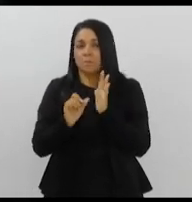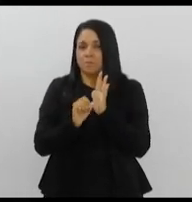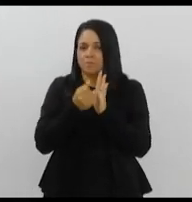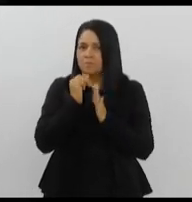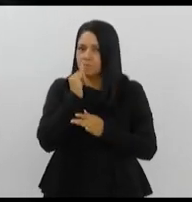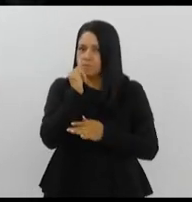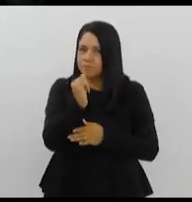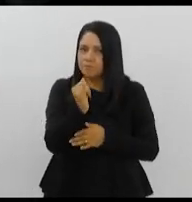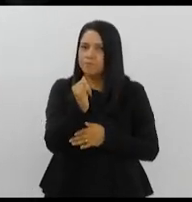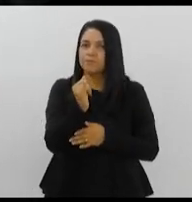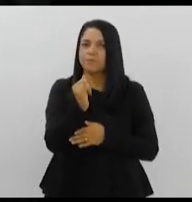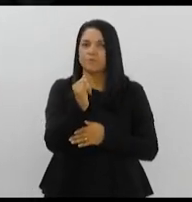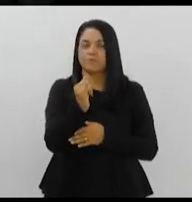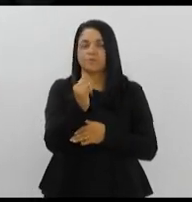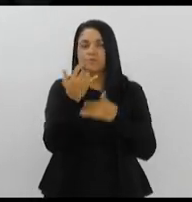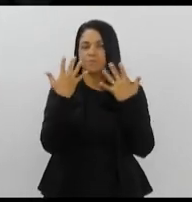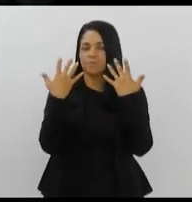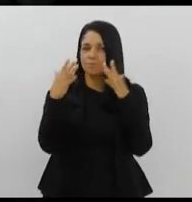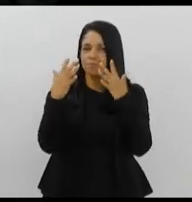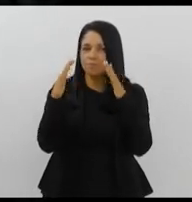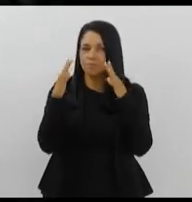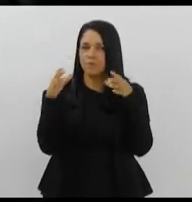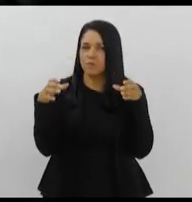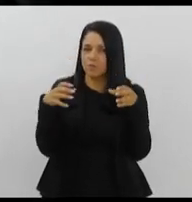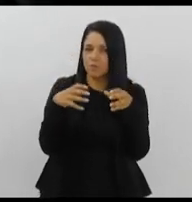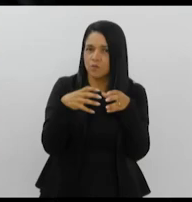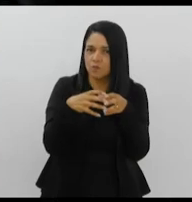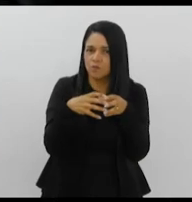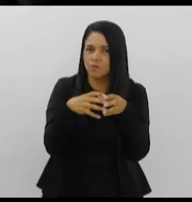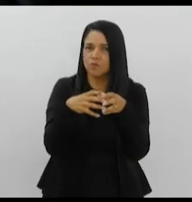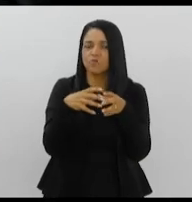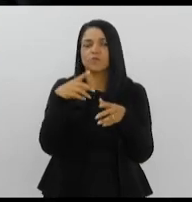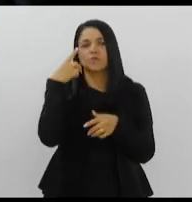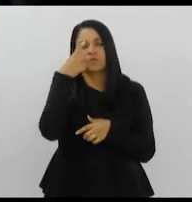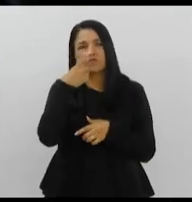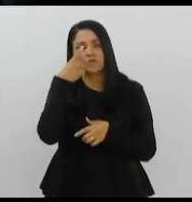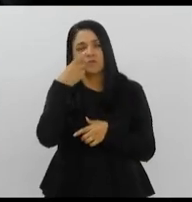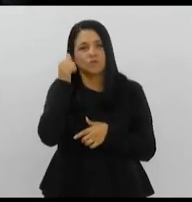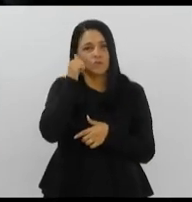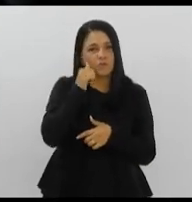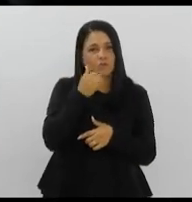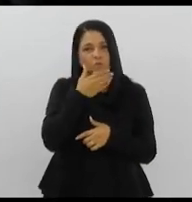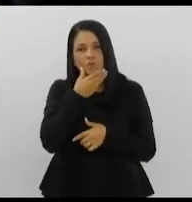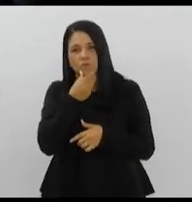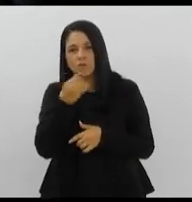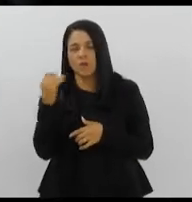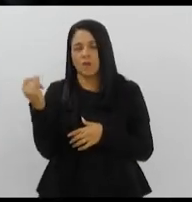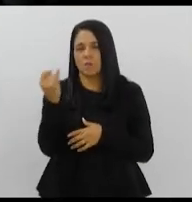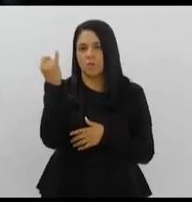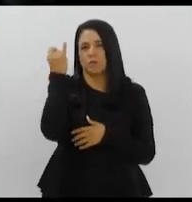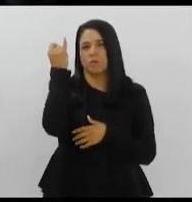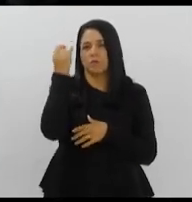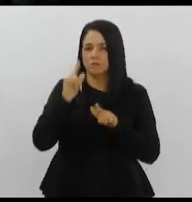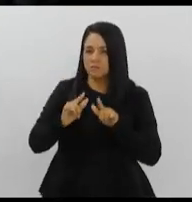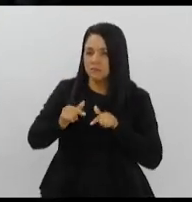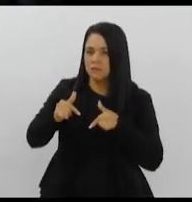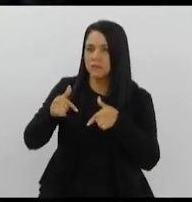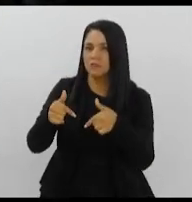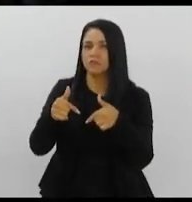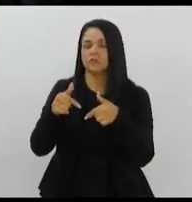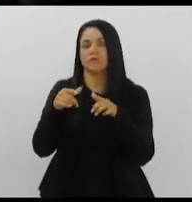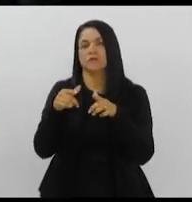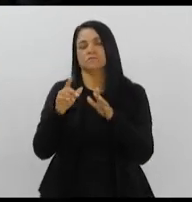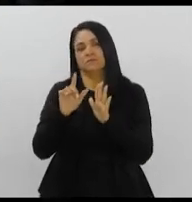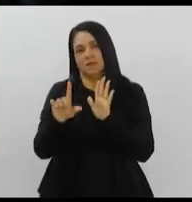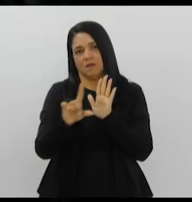lugar, parabenizar o conjunto de deputados e deputadas que tiveram essa importante iniciativa